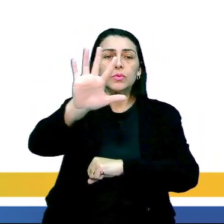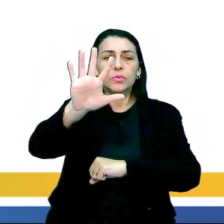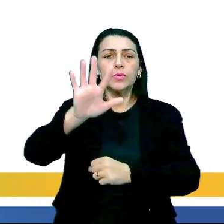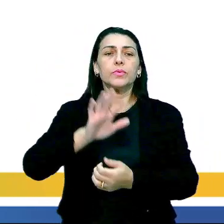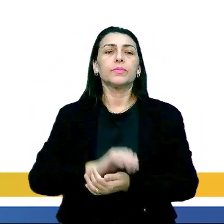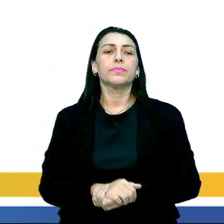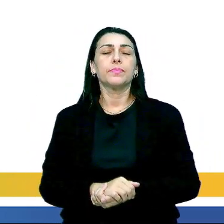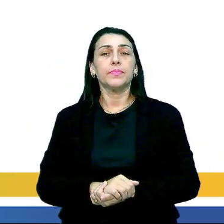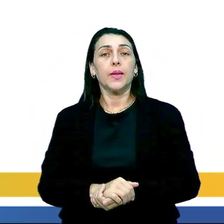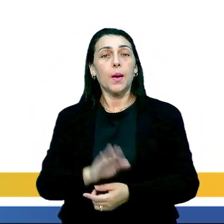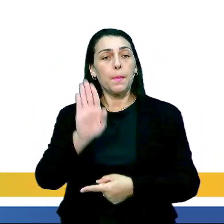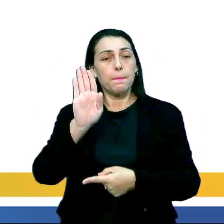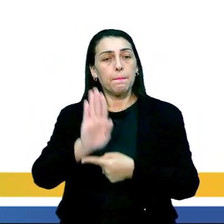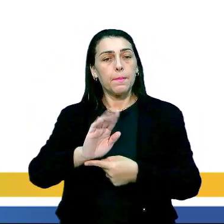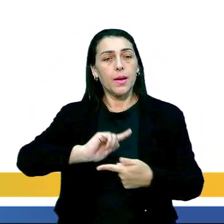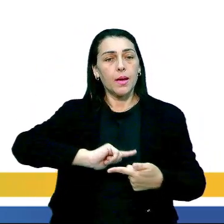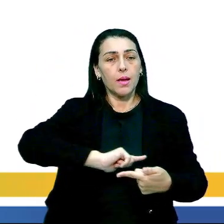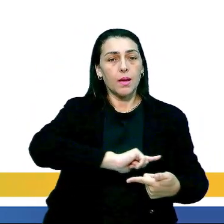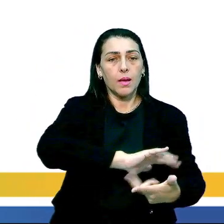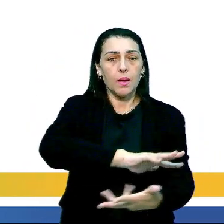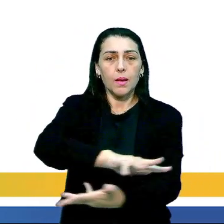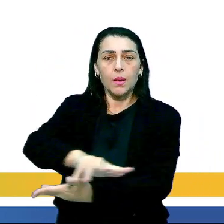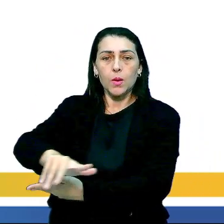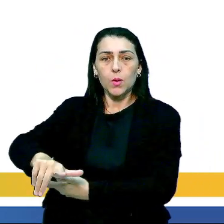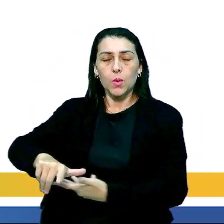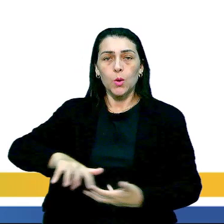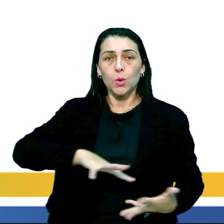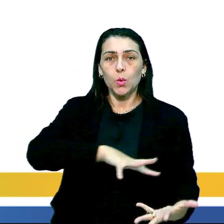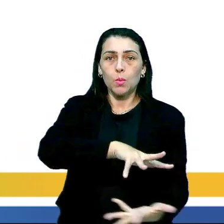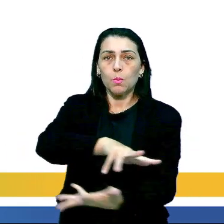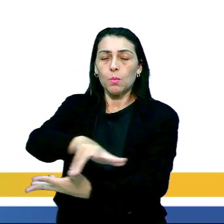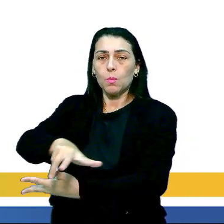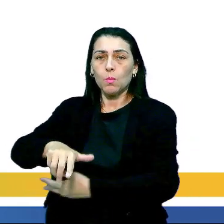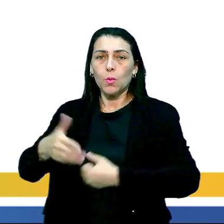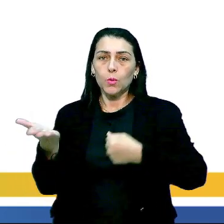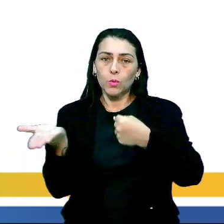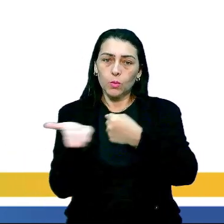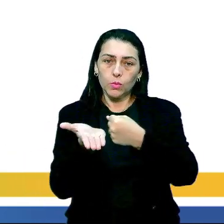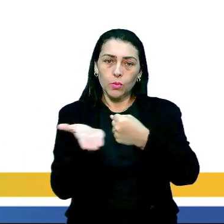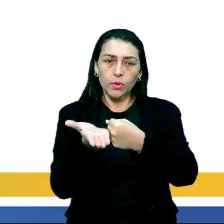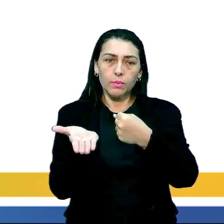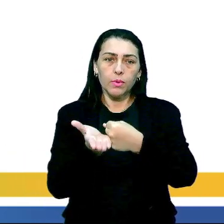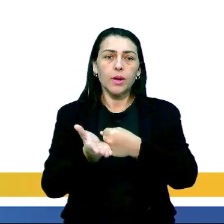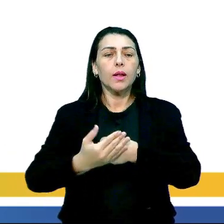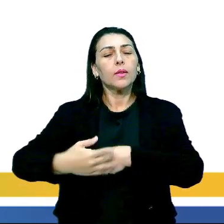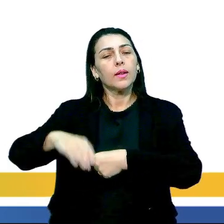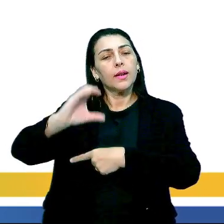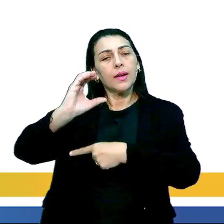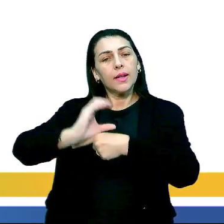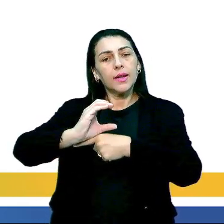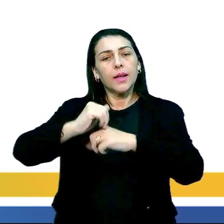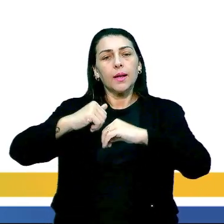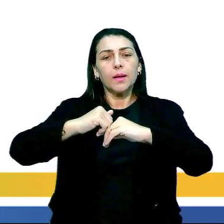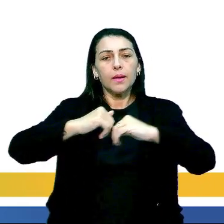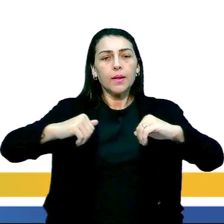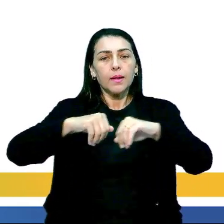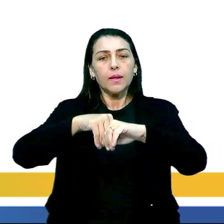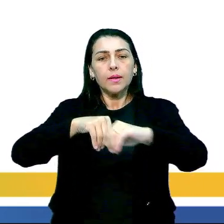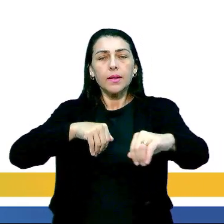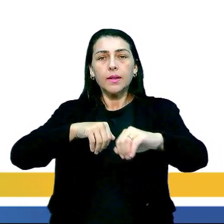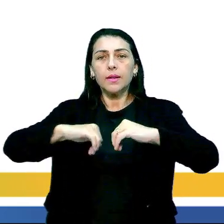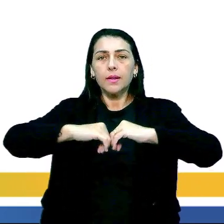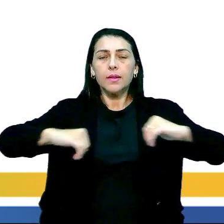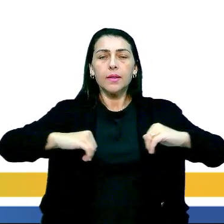atemporalidade dos valores universais. Letra B, globalização do mundo contemporâneo.